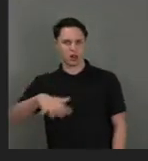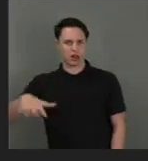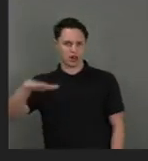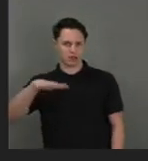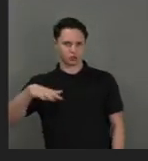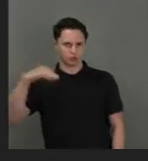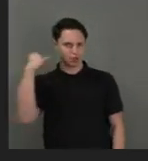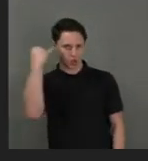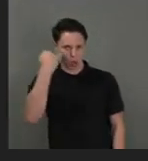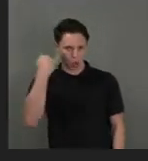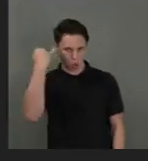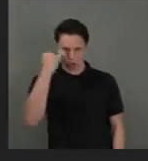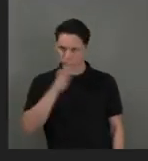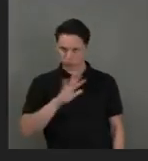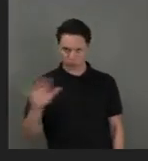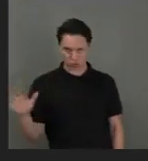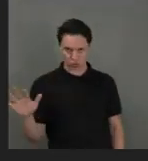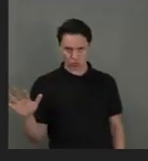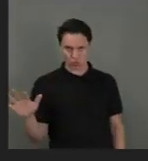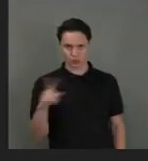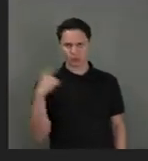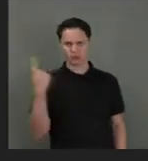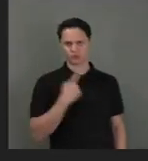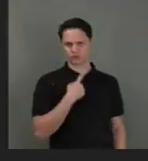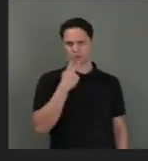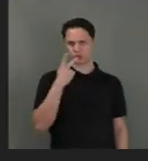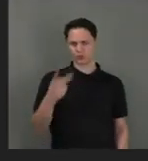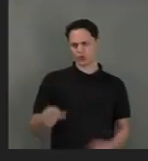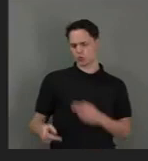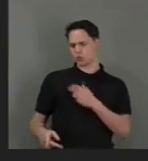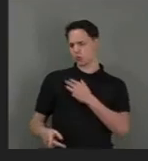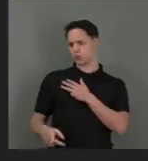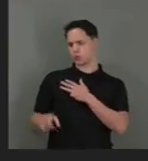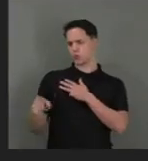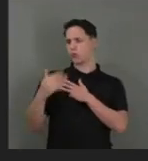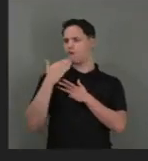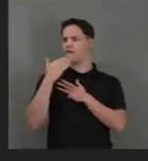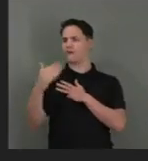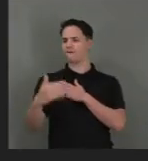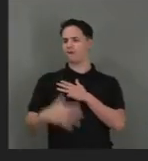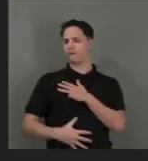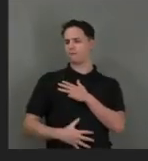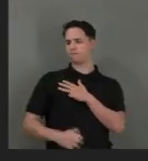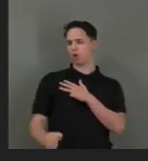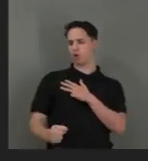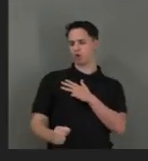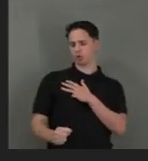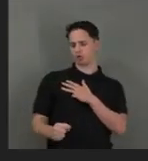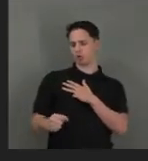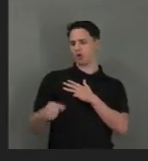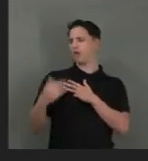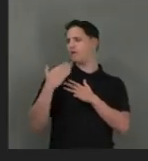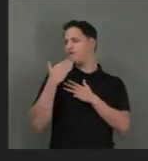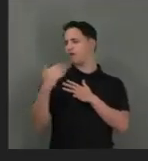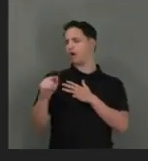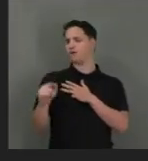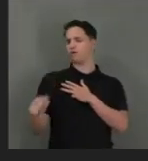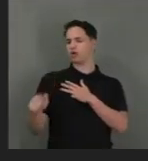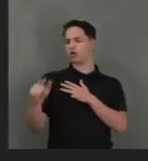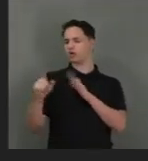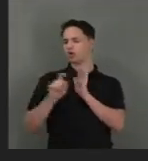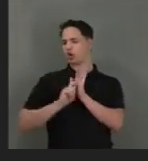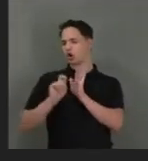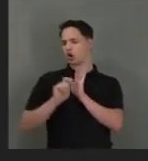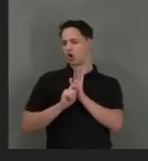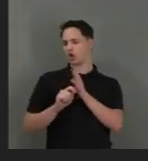ideológico. Você lembra? Nós não podíamos dizer que Lula era a favor de aborto, Lula era a favor de drogas, Lula era amigo do Maduro, Lula